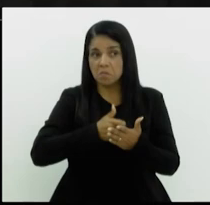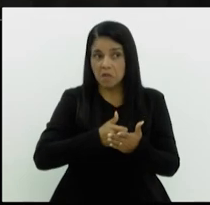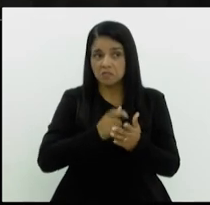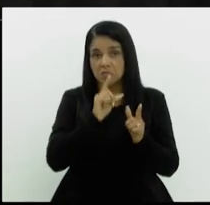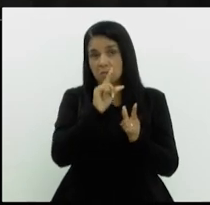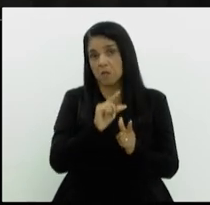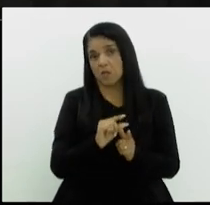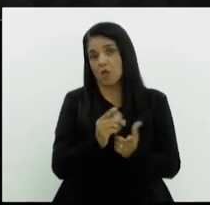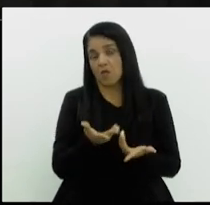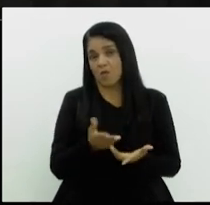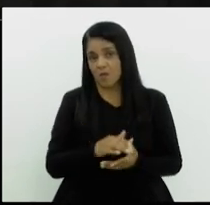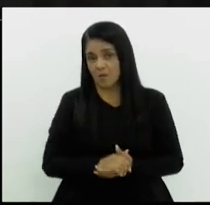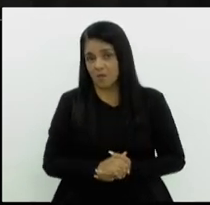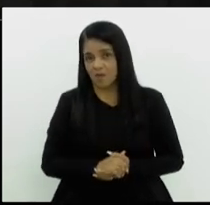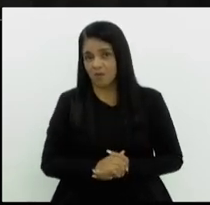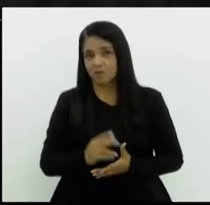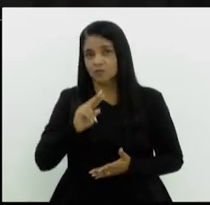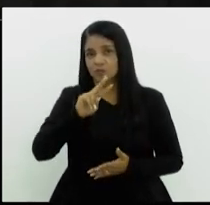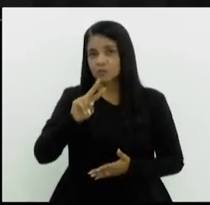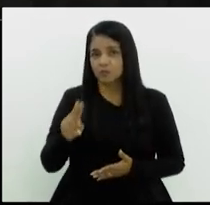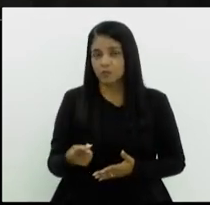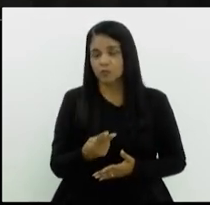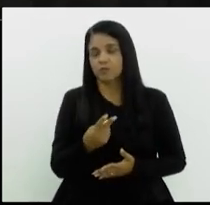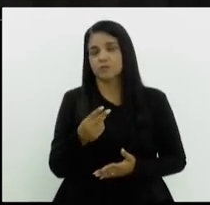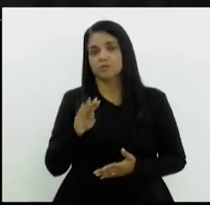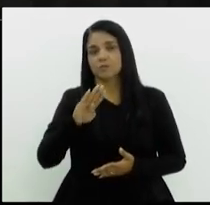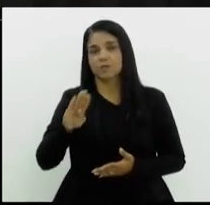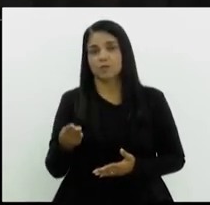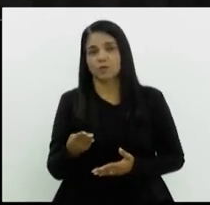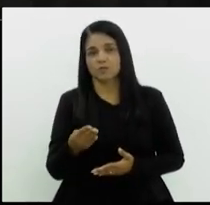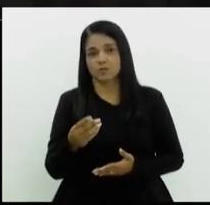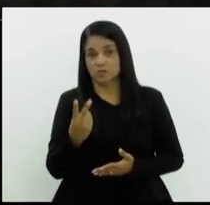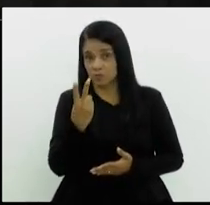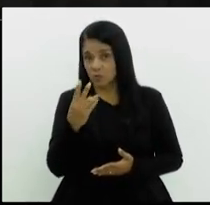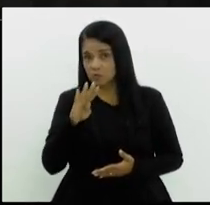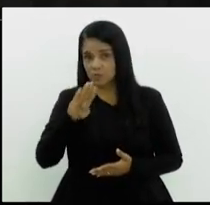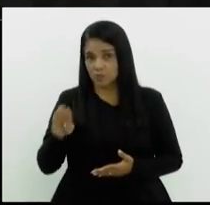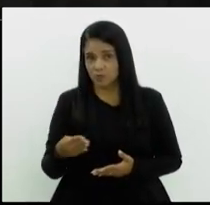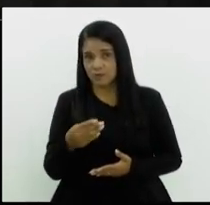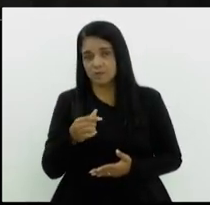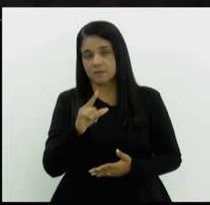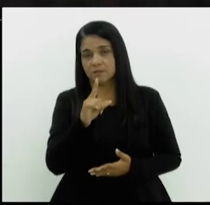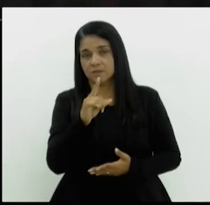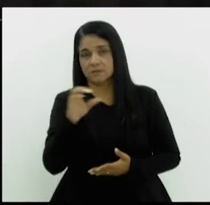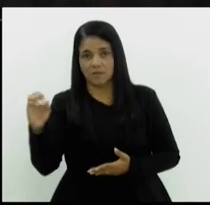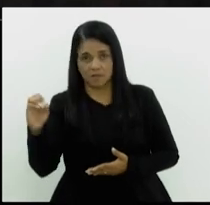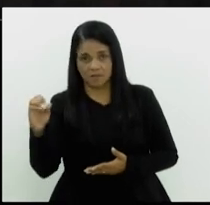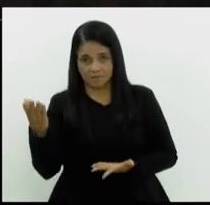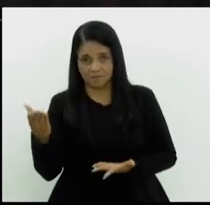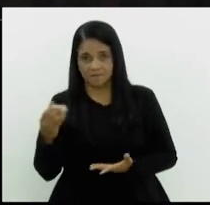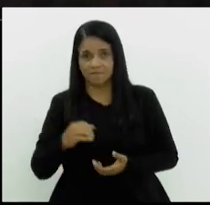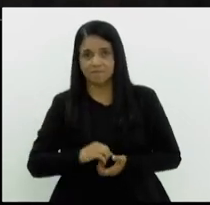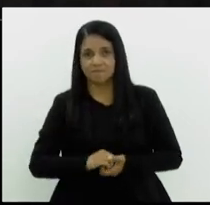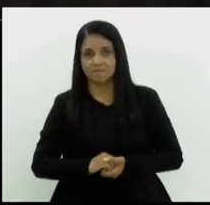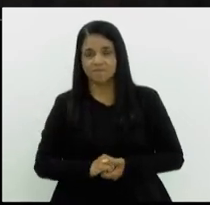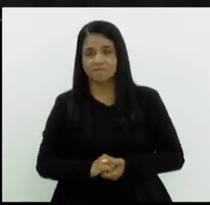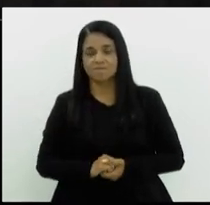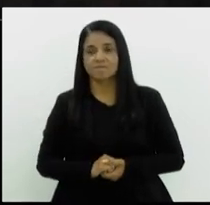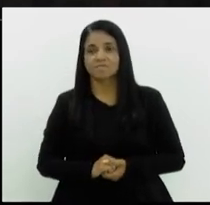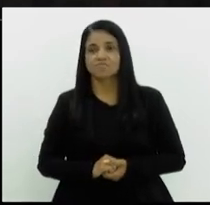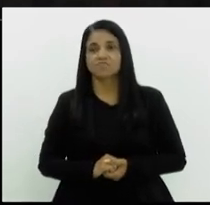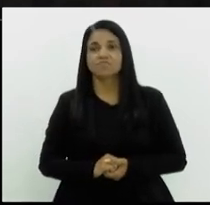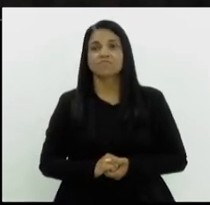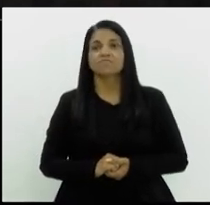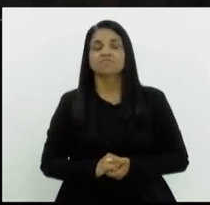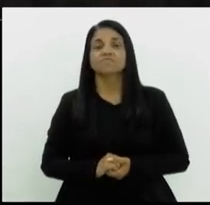pequeno, de 2 bilhões e 100. Para 26, fazendo o mesmo raciocínio, o